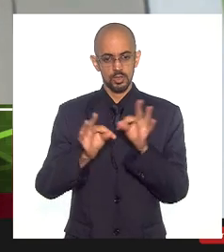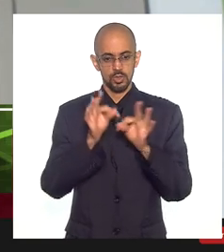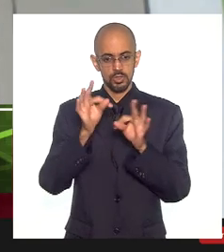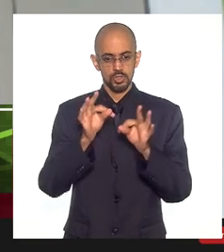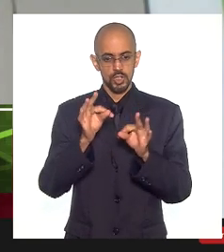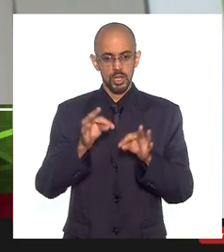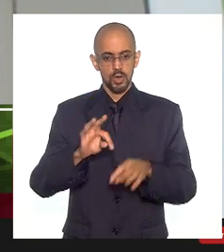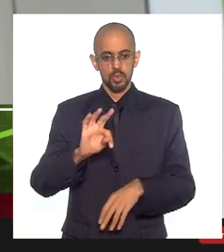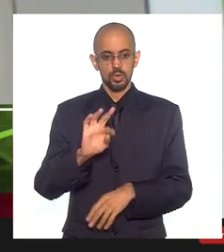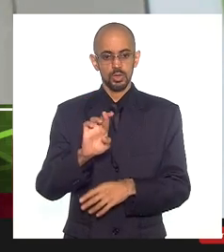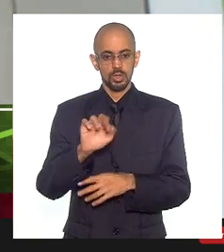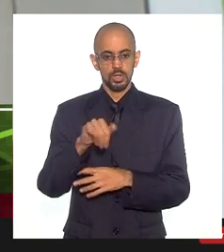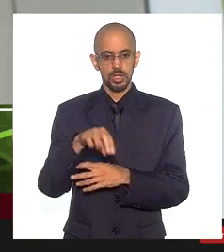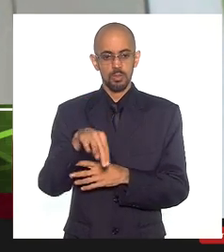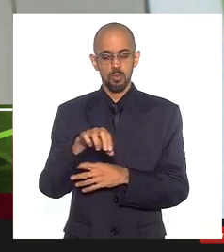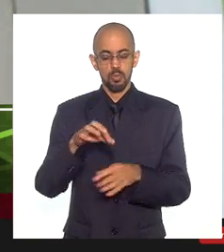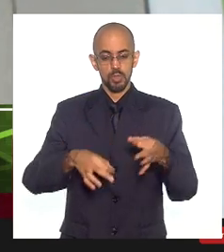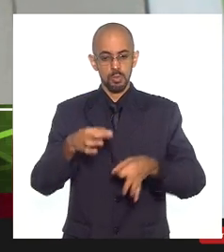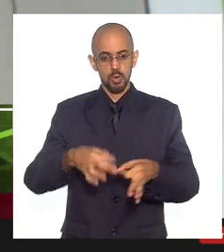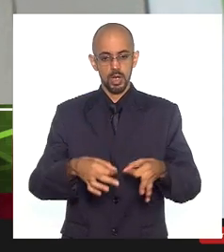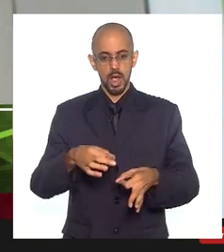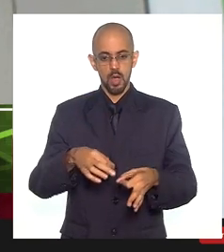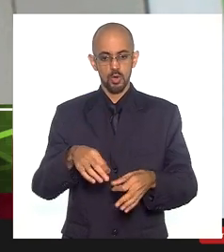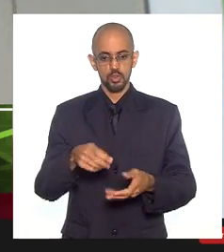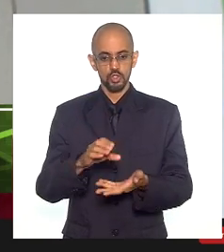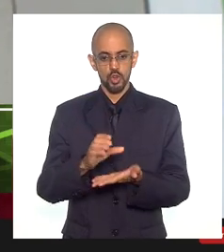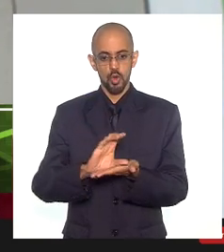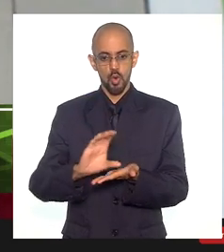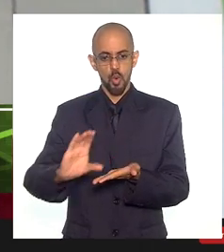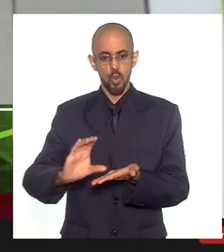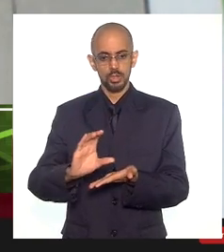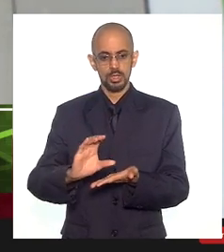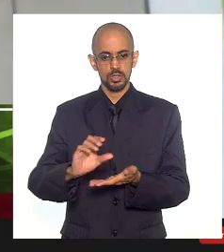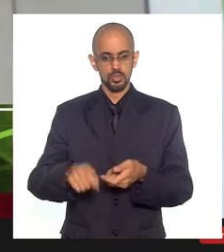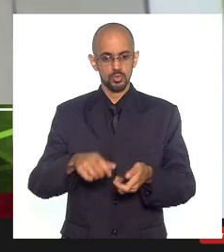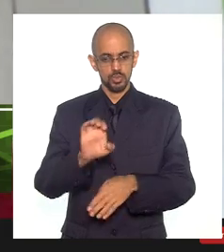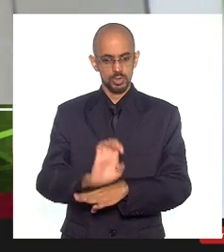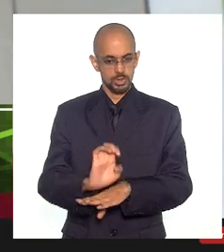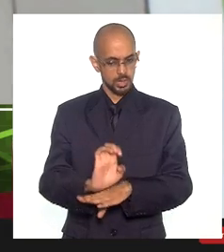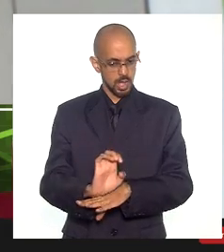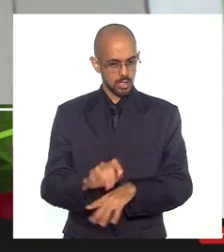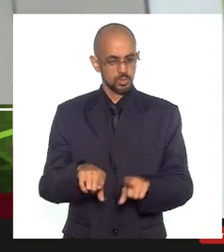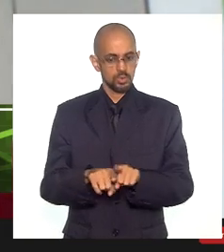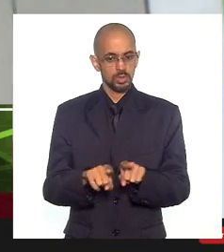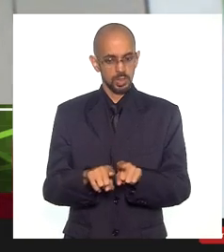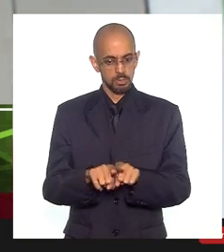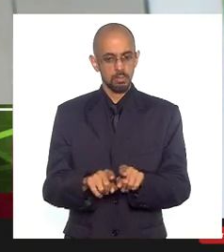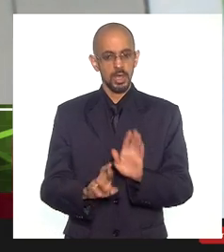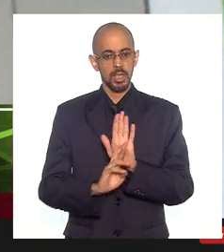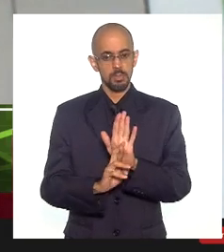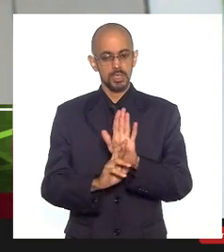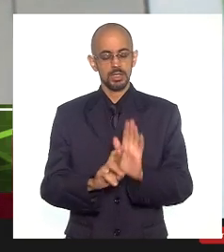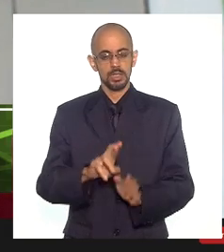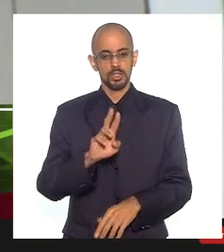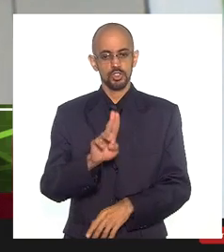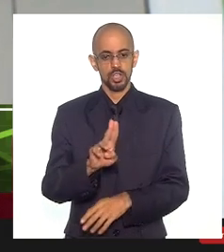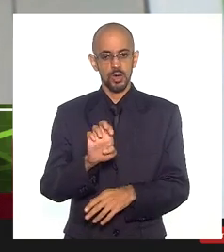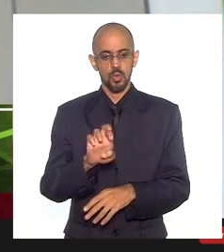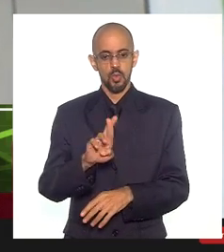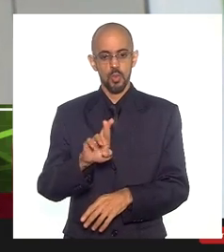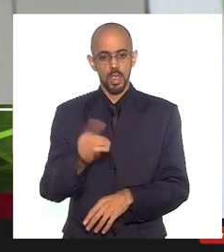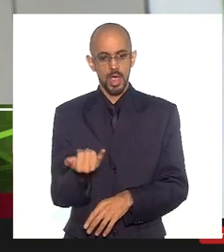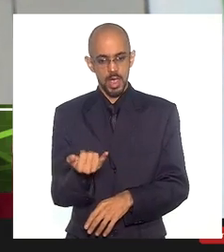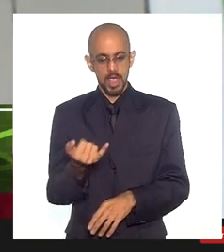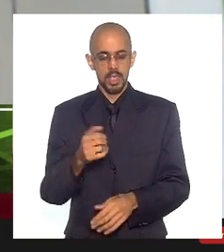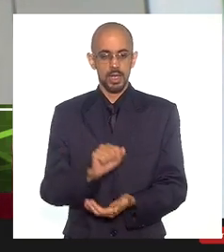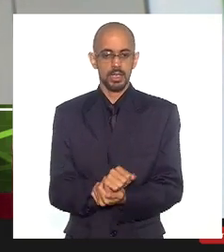os deputados aqui presentes, a representação do Conselho Estadual de Educação, também representante da UERJ, do